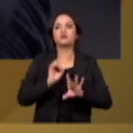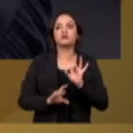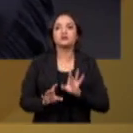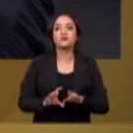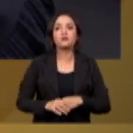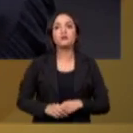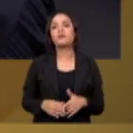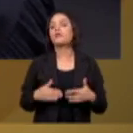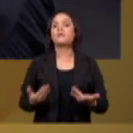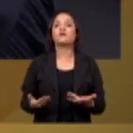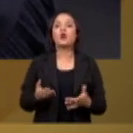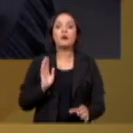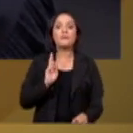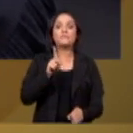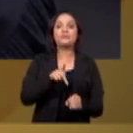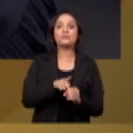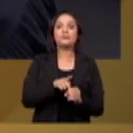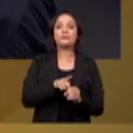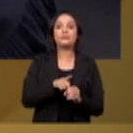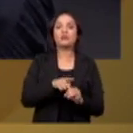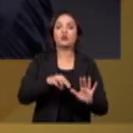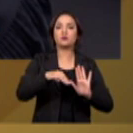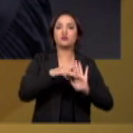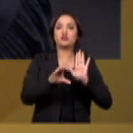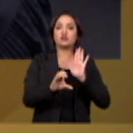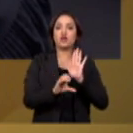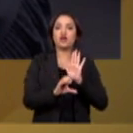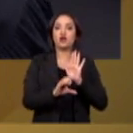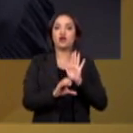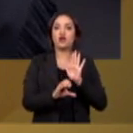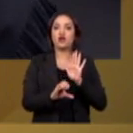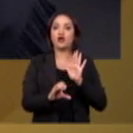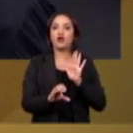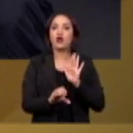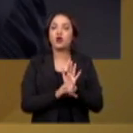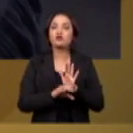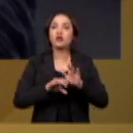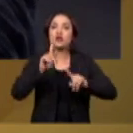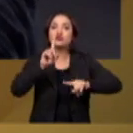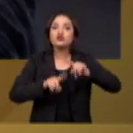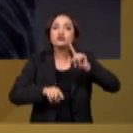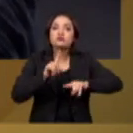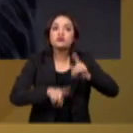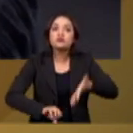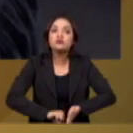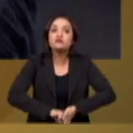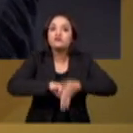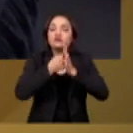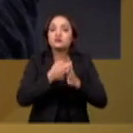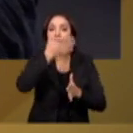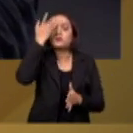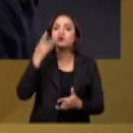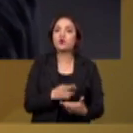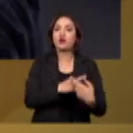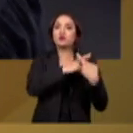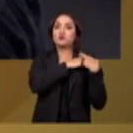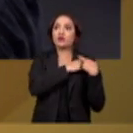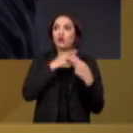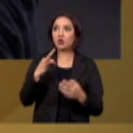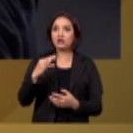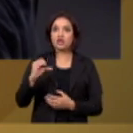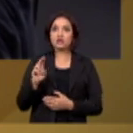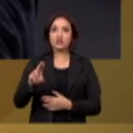petrobras medida cautelar de indisponibilidade de bens dos responsáveis poder geral de cautela reconhecido o tecido como decorrência